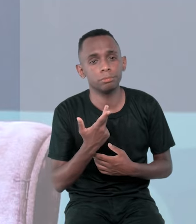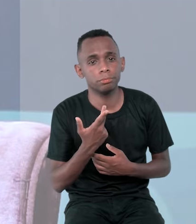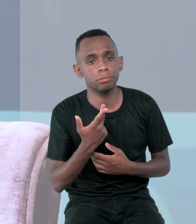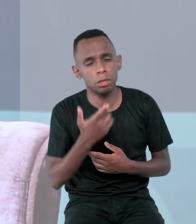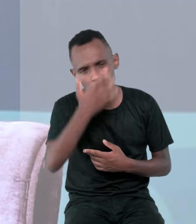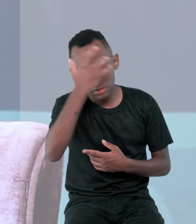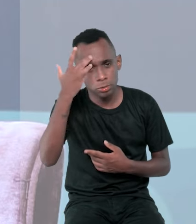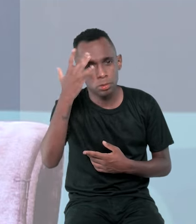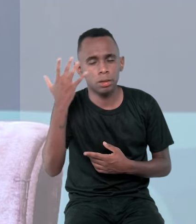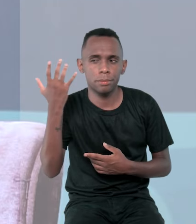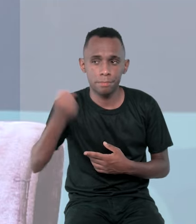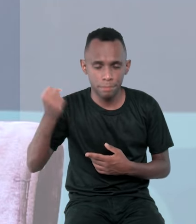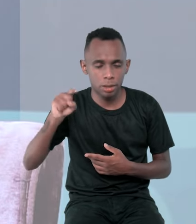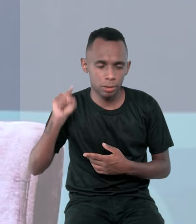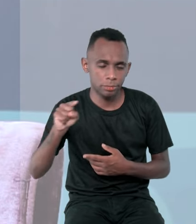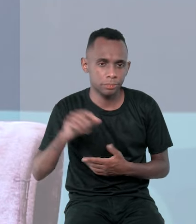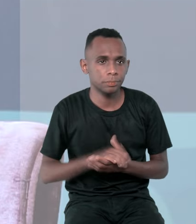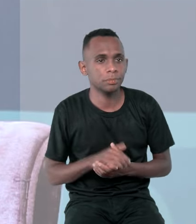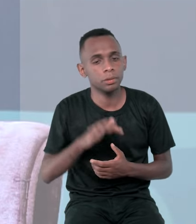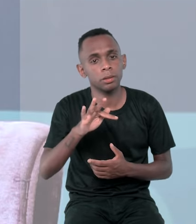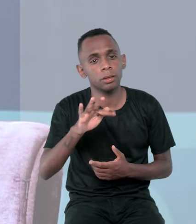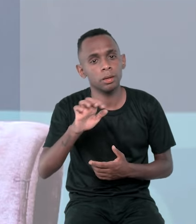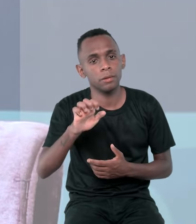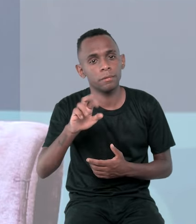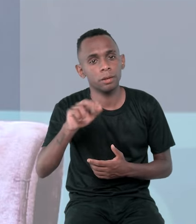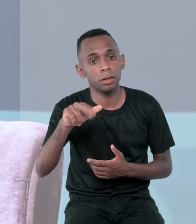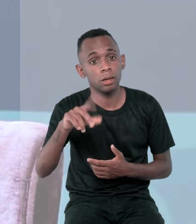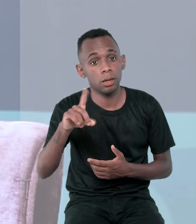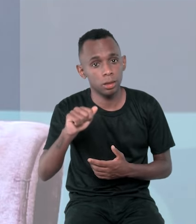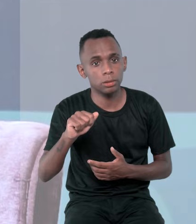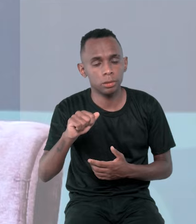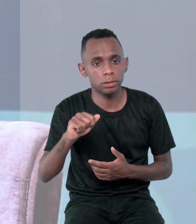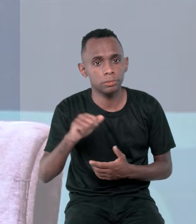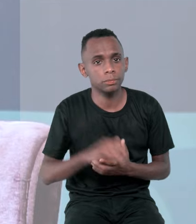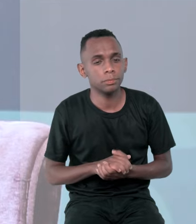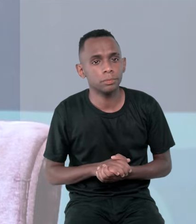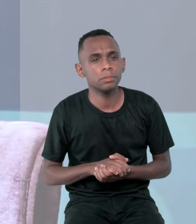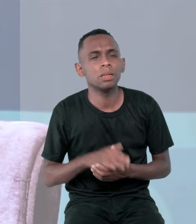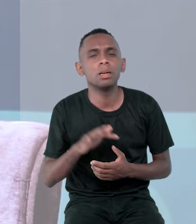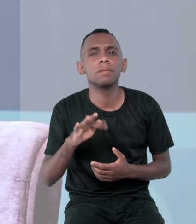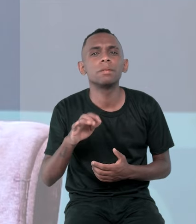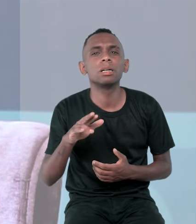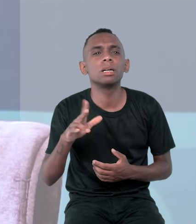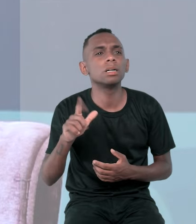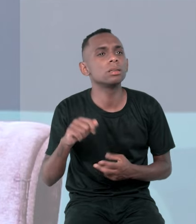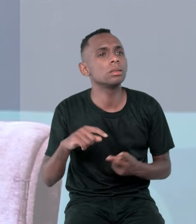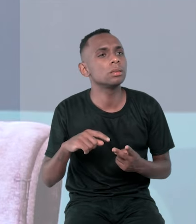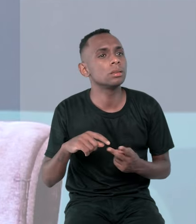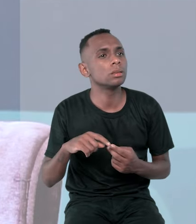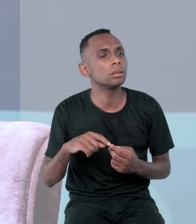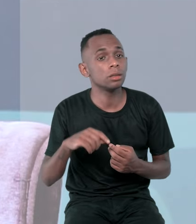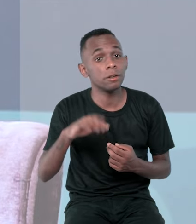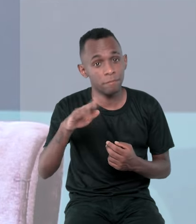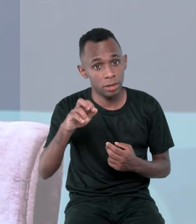de uma pessoa branca, de uma mulher branca, que é a Fernanda, filha da Fernanda Montenegro, a Fernanda, você sabe,